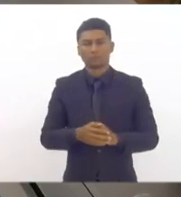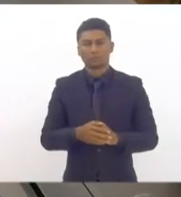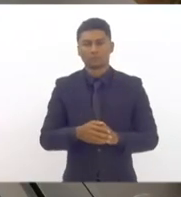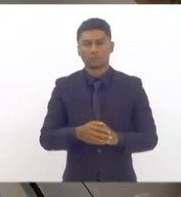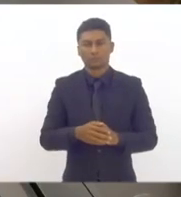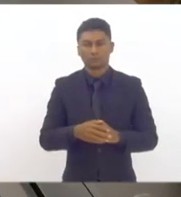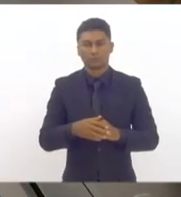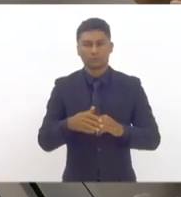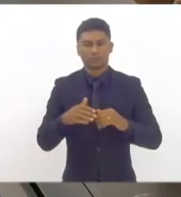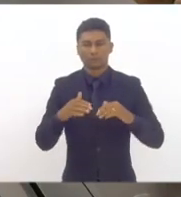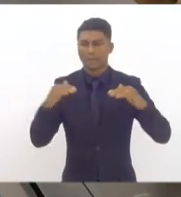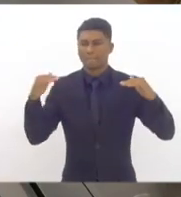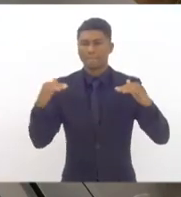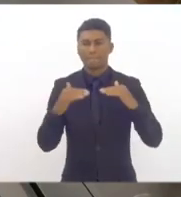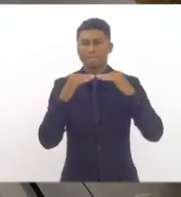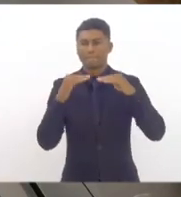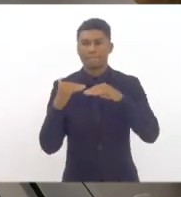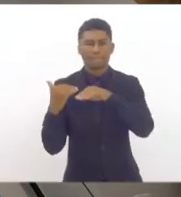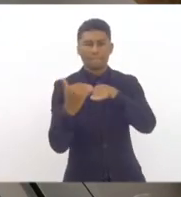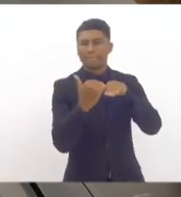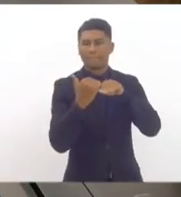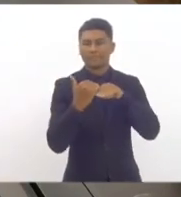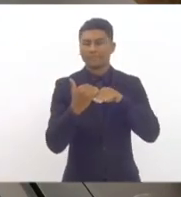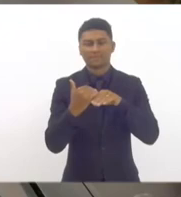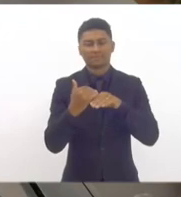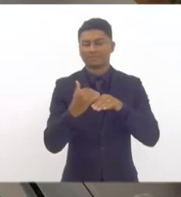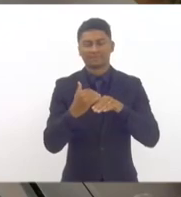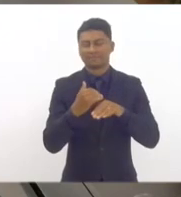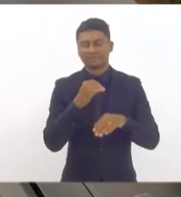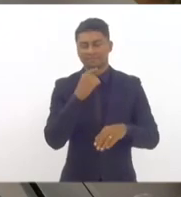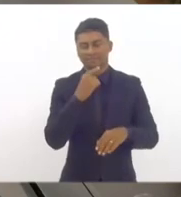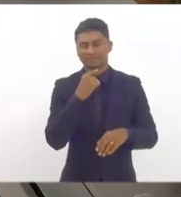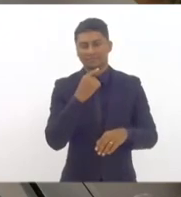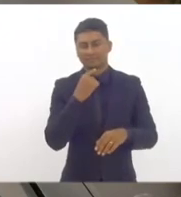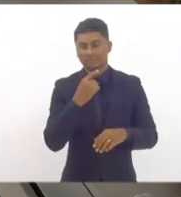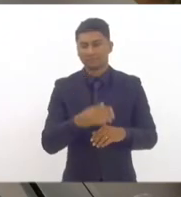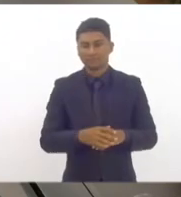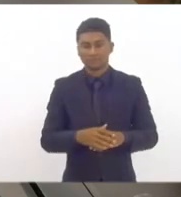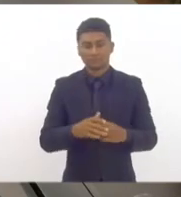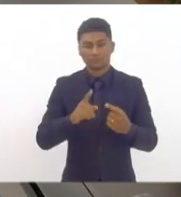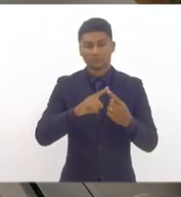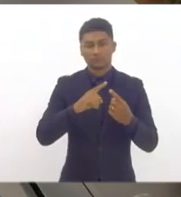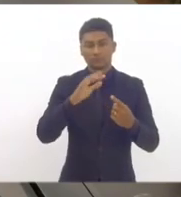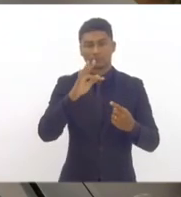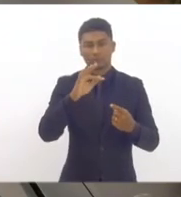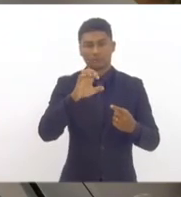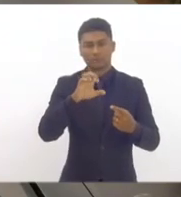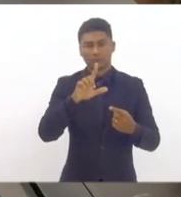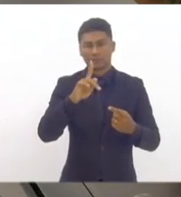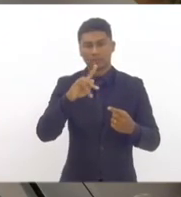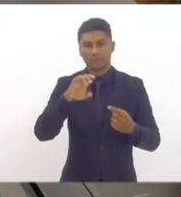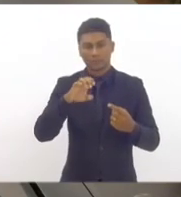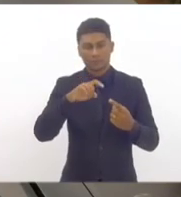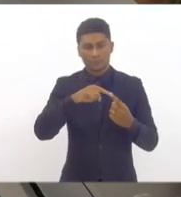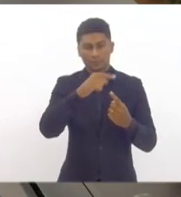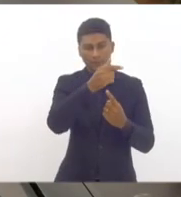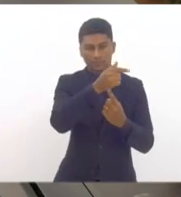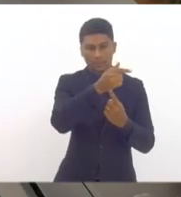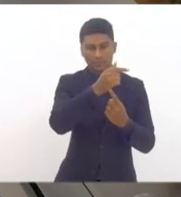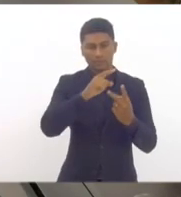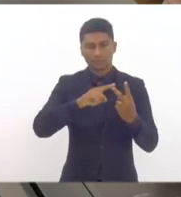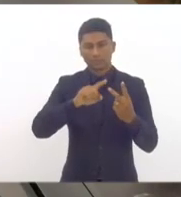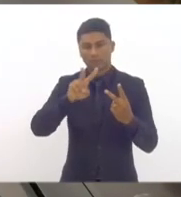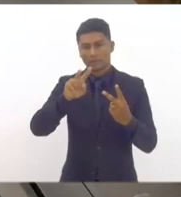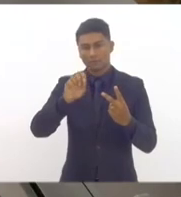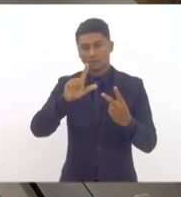ter outro empate. Pelo meu controle, nós tivemos Felipe Aste com 7 votos e Valéria Pedro com 8.